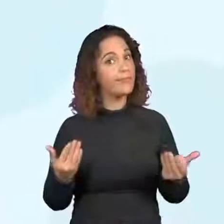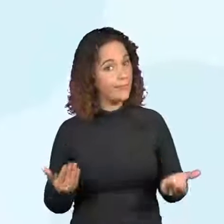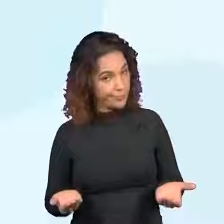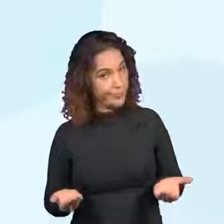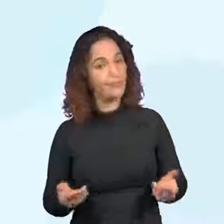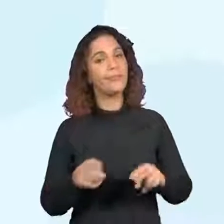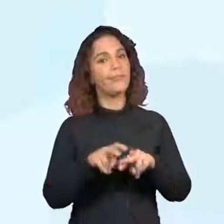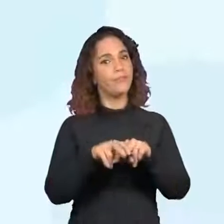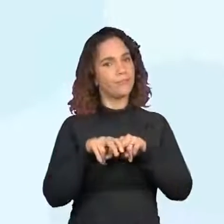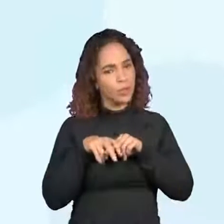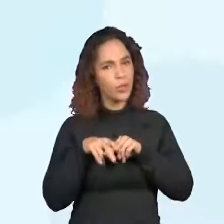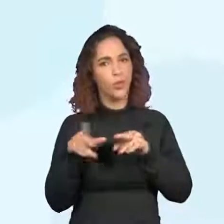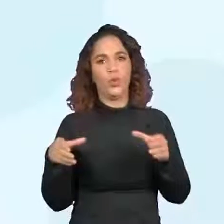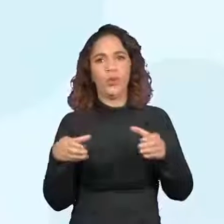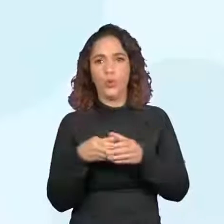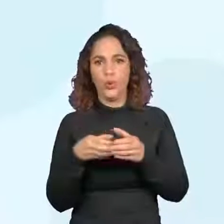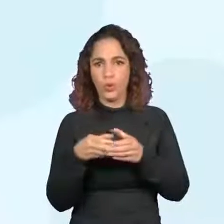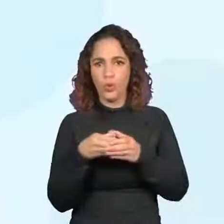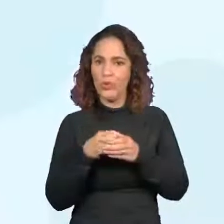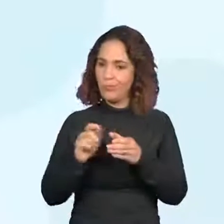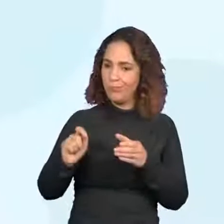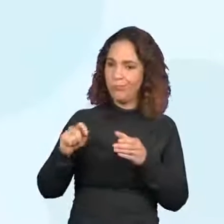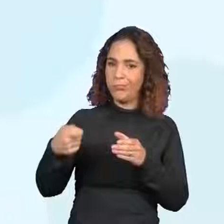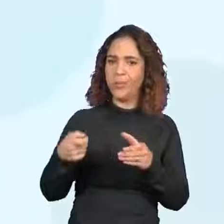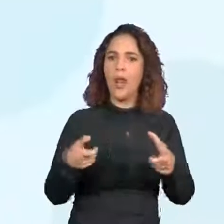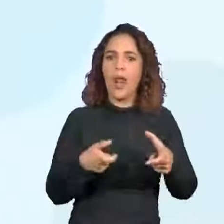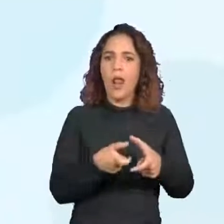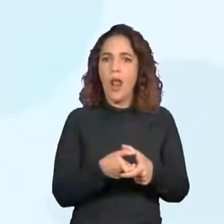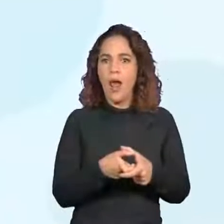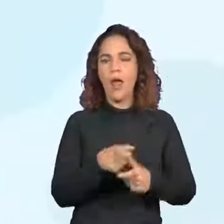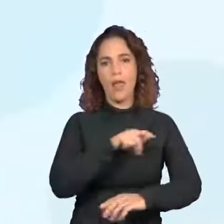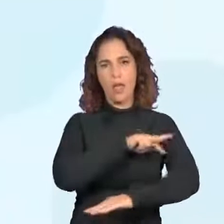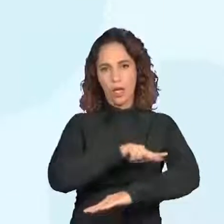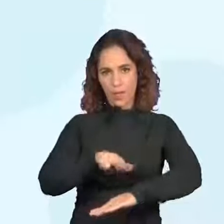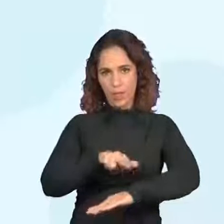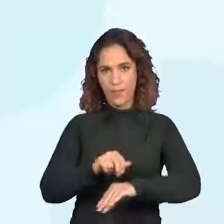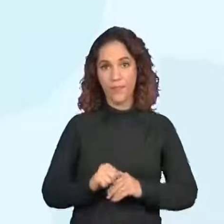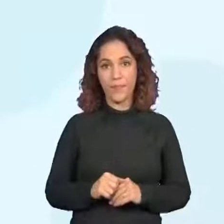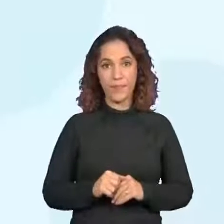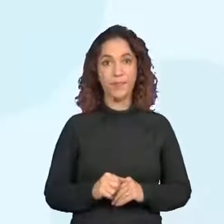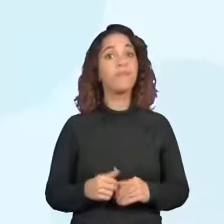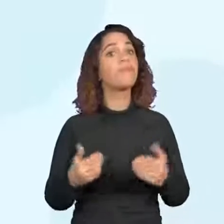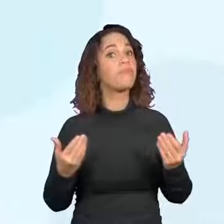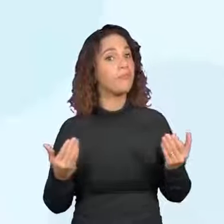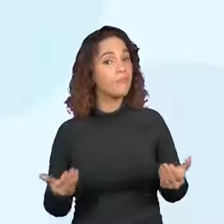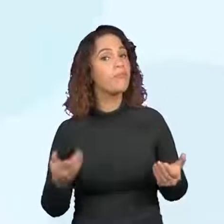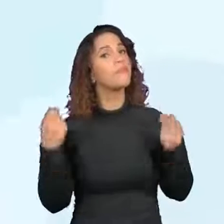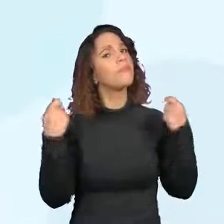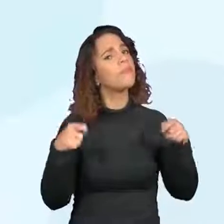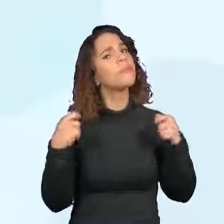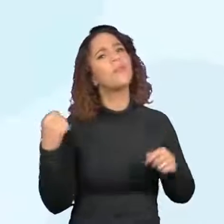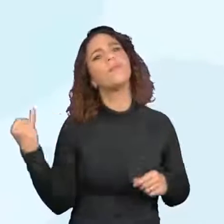que esses grupos são chamados de minorias étnicas. Portanto, é